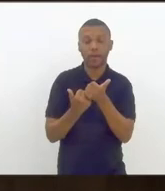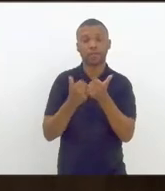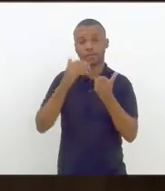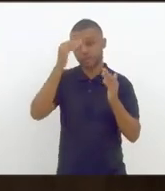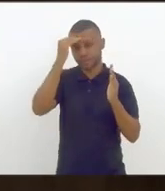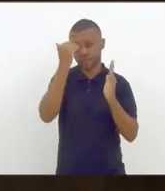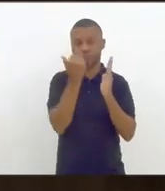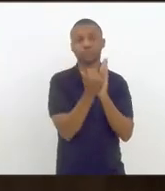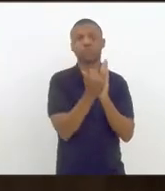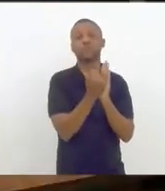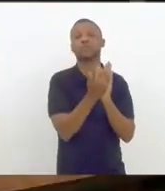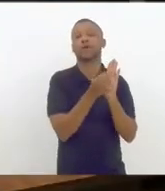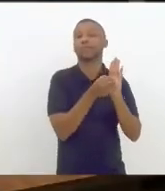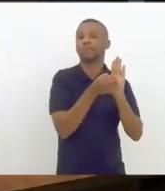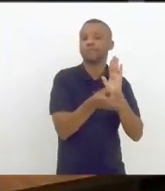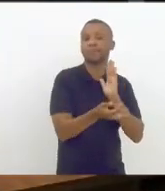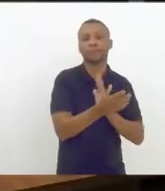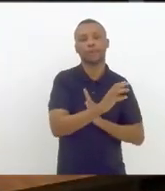do parecer da CCJ.